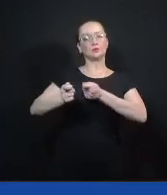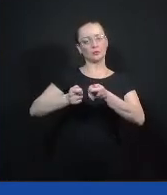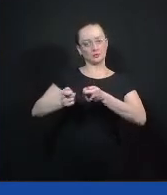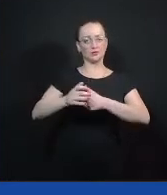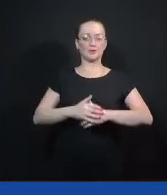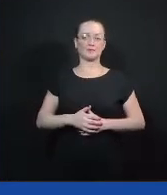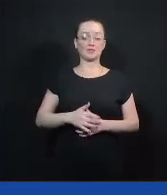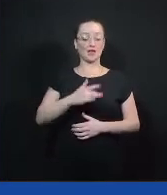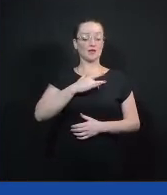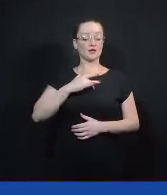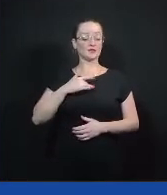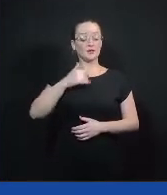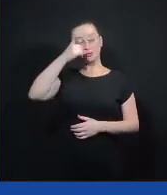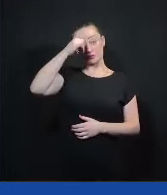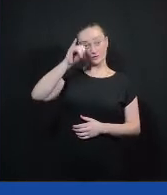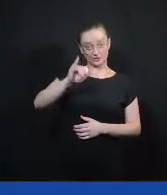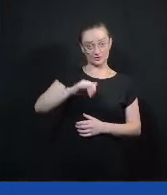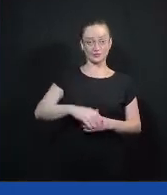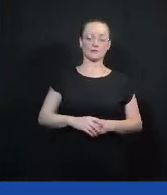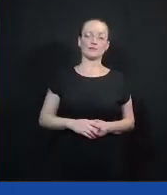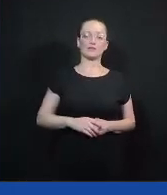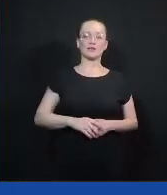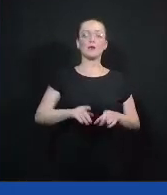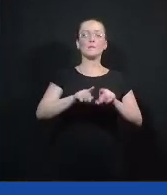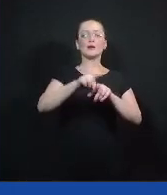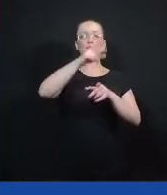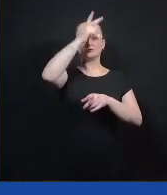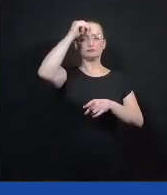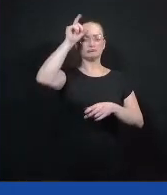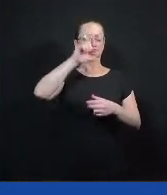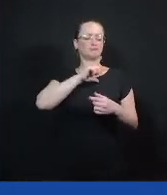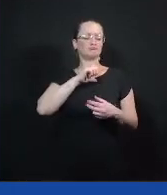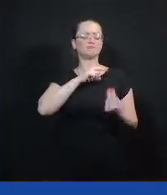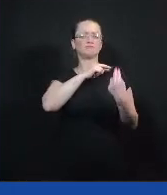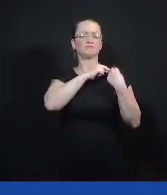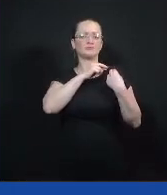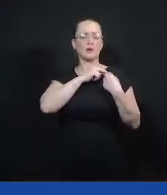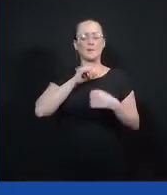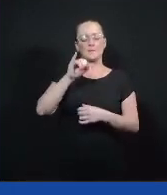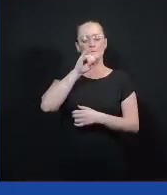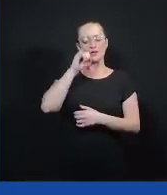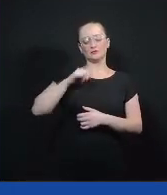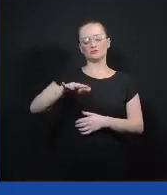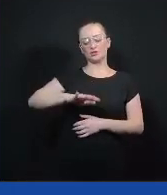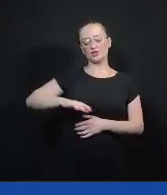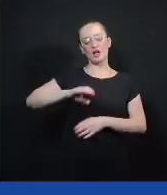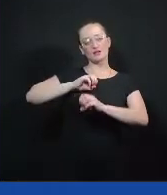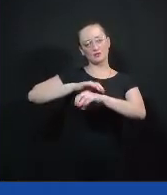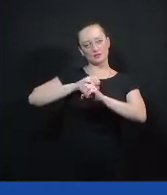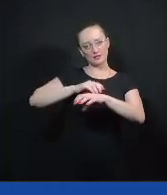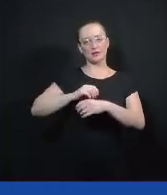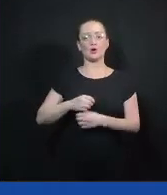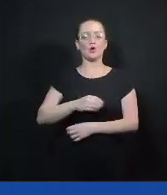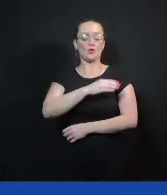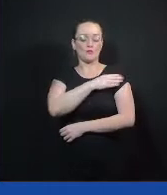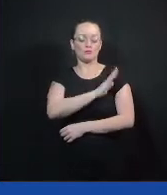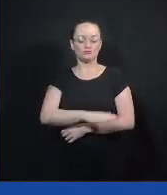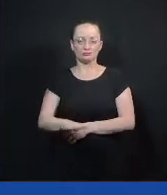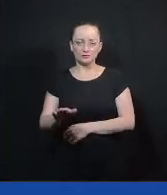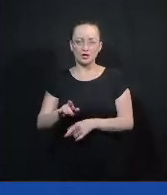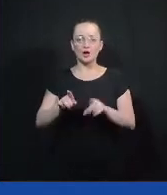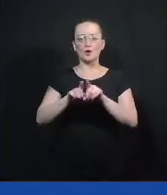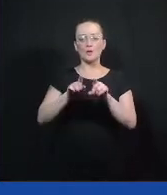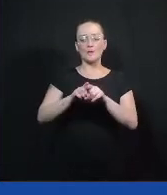saúde preventiva, o município tem responsabilidades importantes na educação, no ensino fundamental, em relação